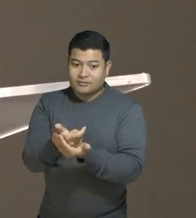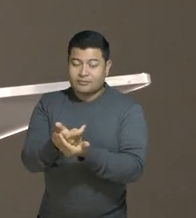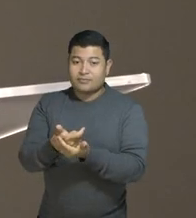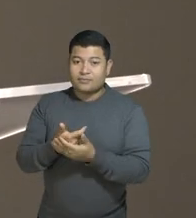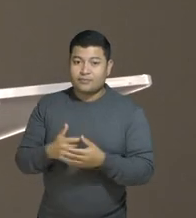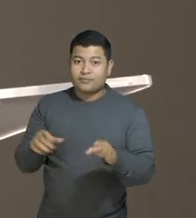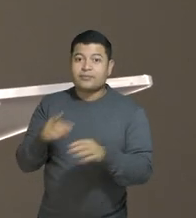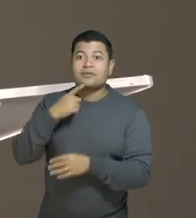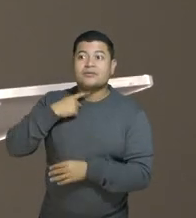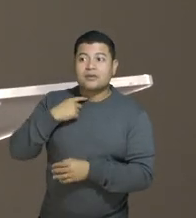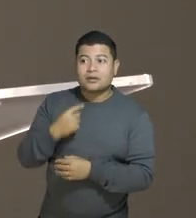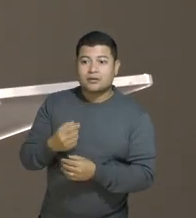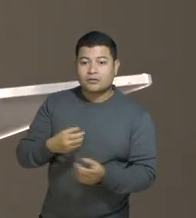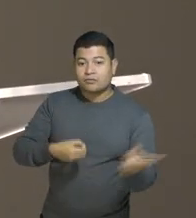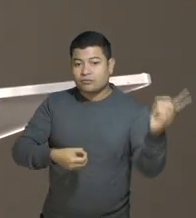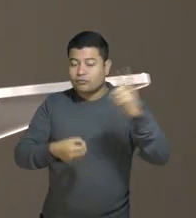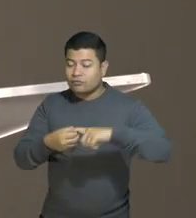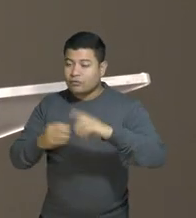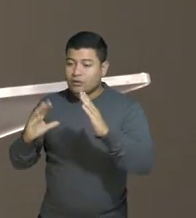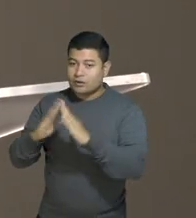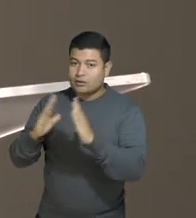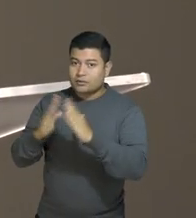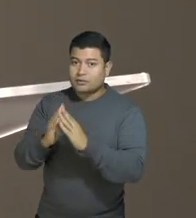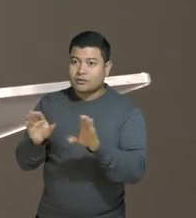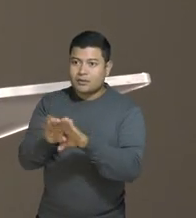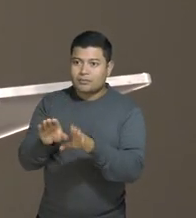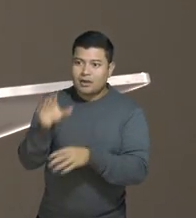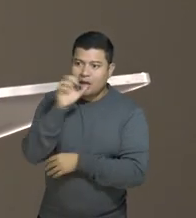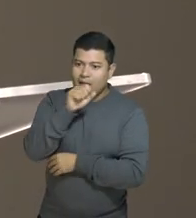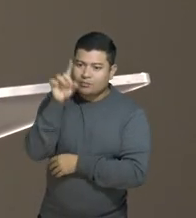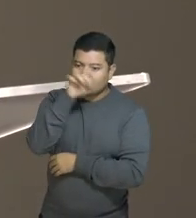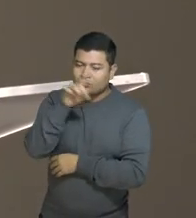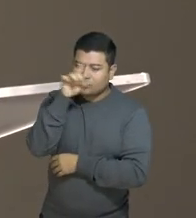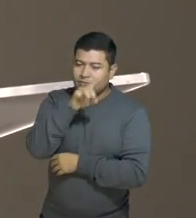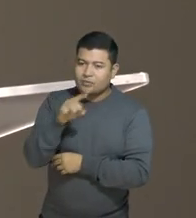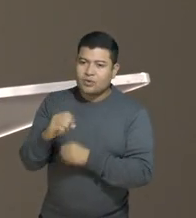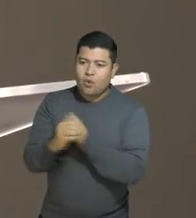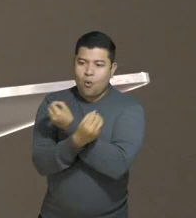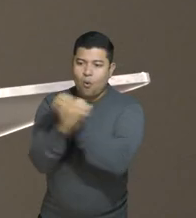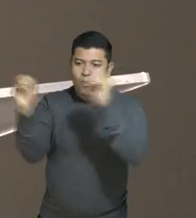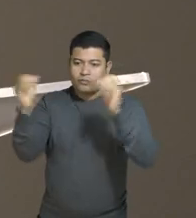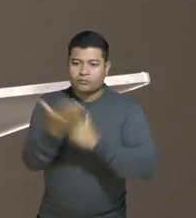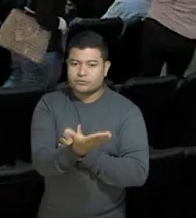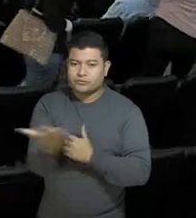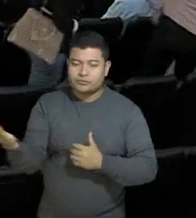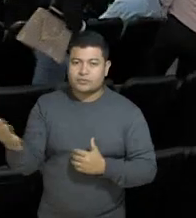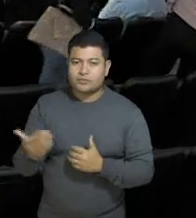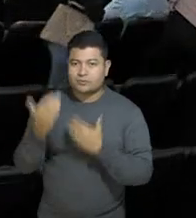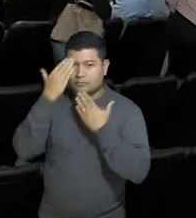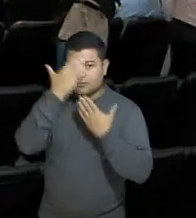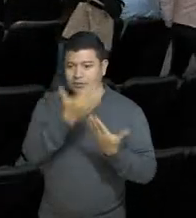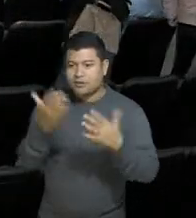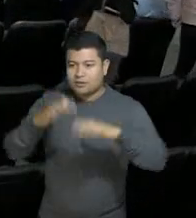um bom retorno às suas casas e um bom final de semana. Muito, muito obrigada a todos.